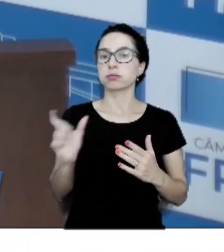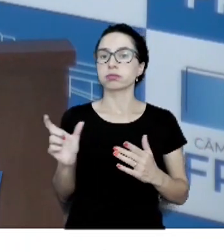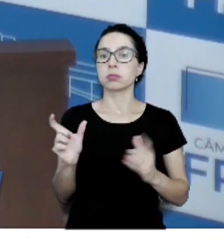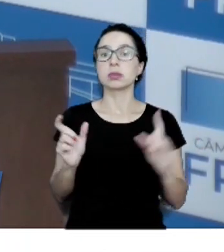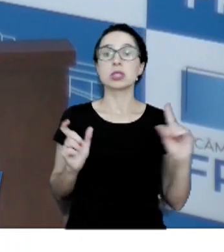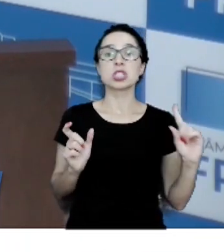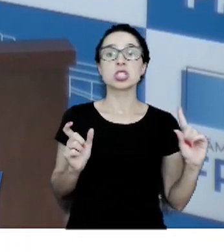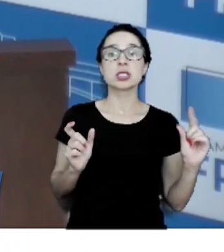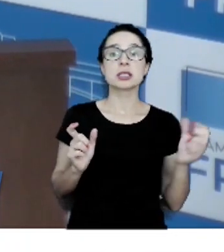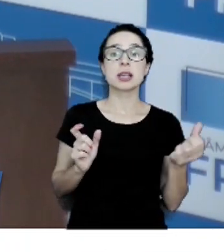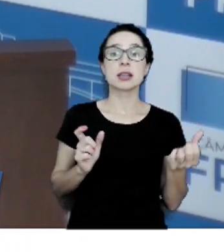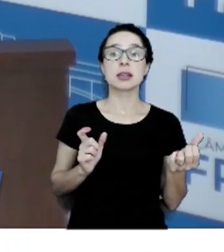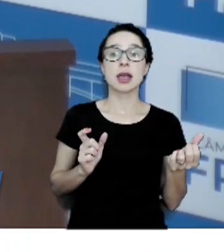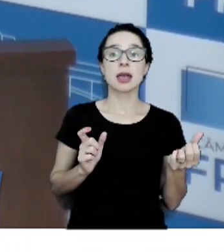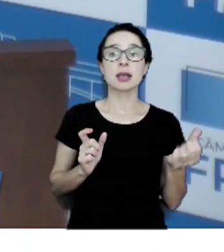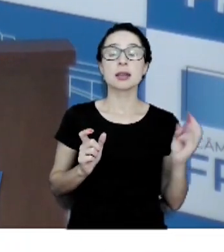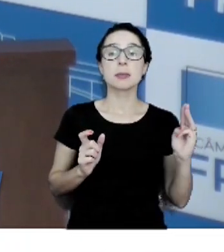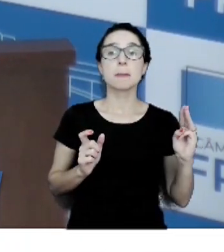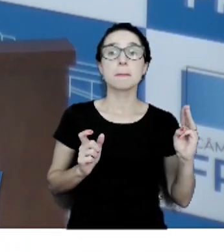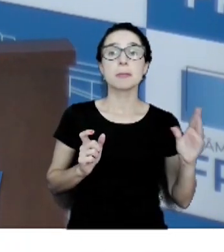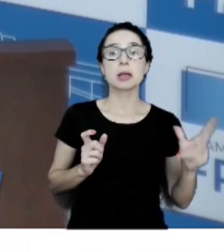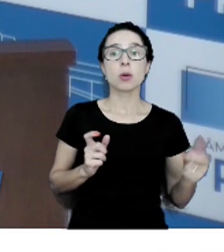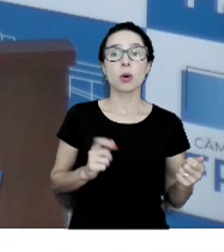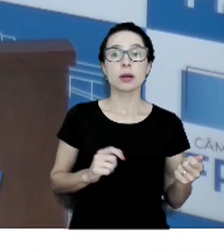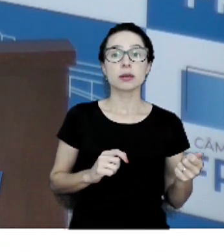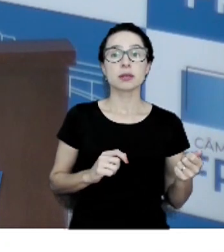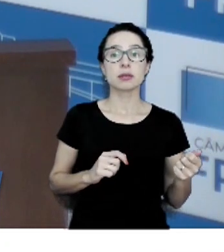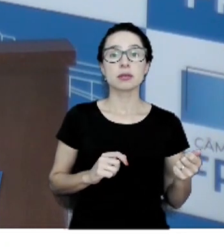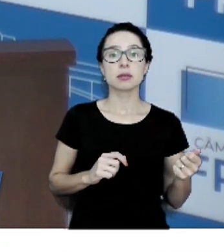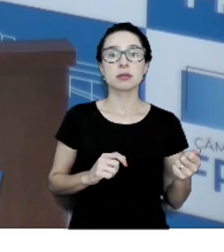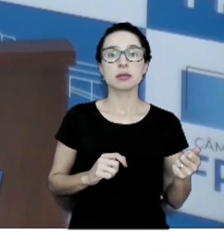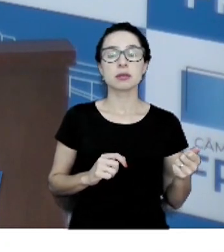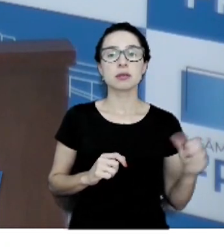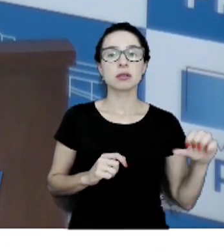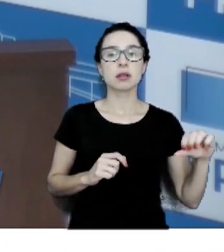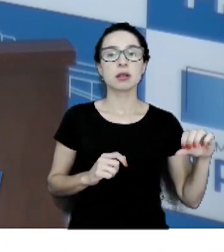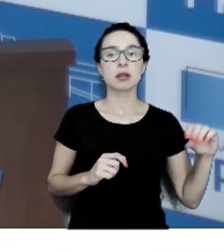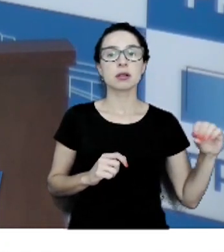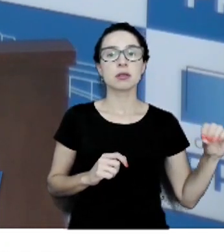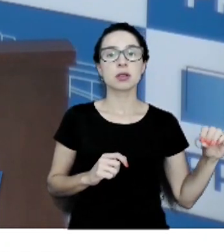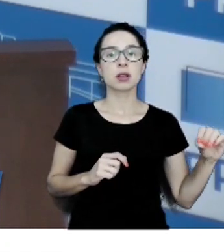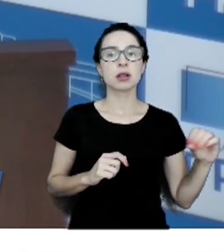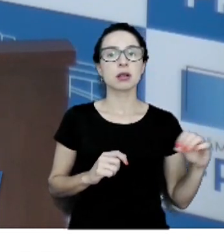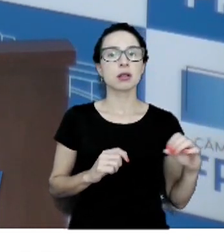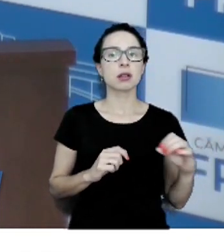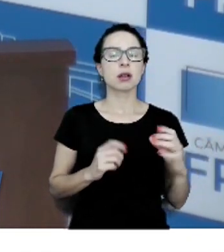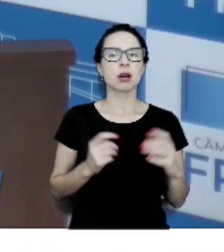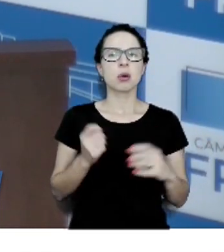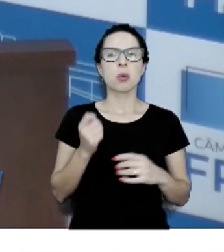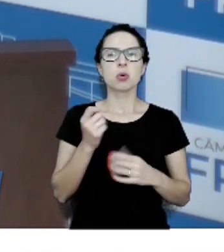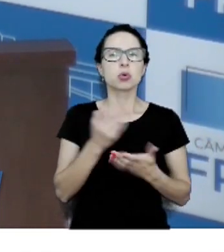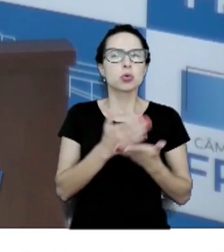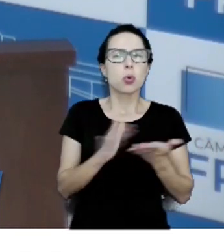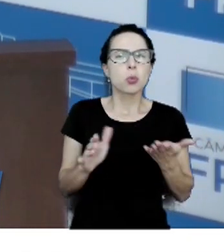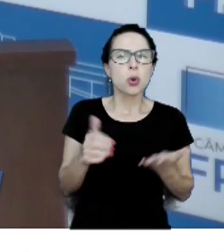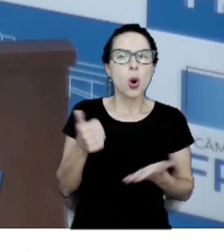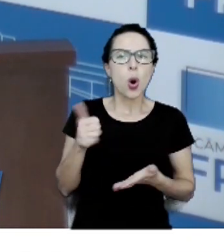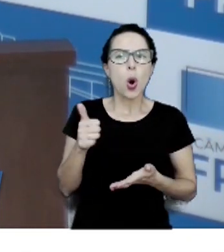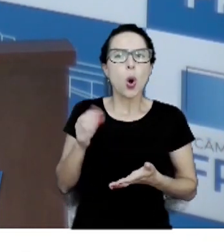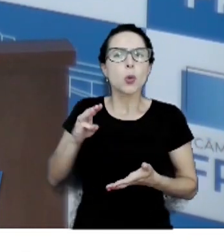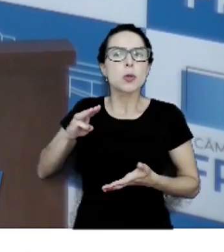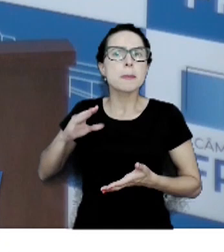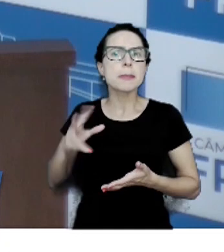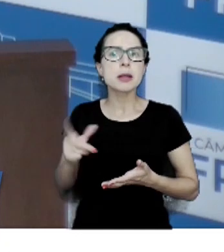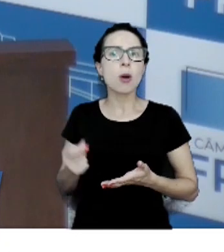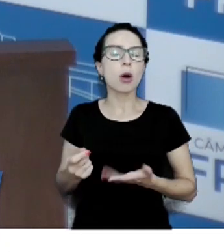16 milhões e 900, quer dizer, quase 11 milhões ficaram